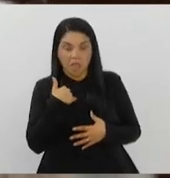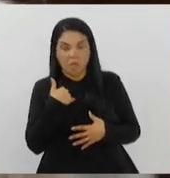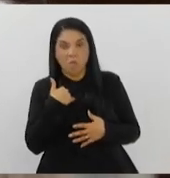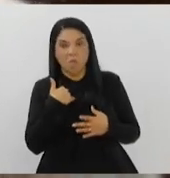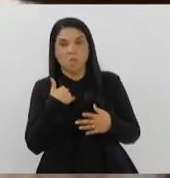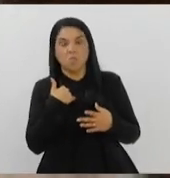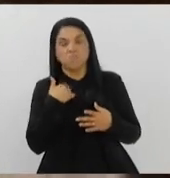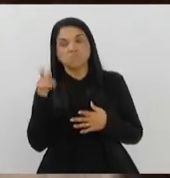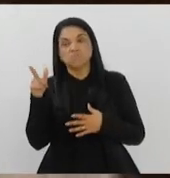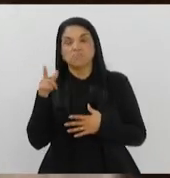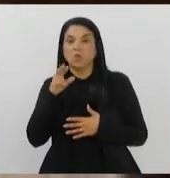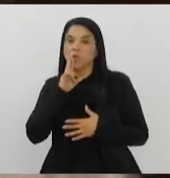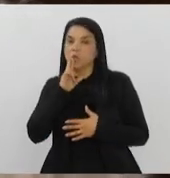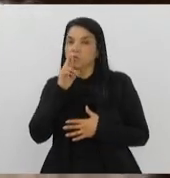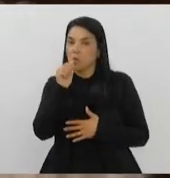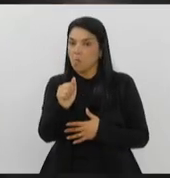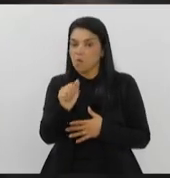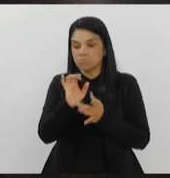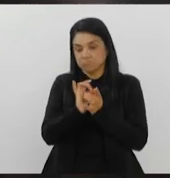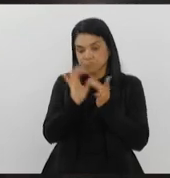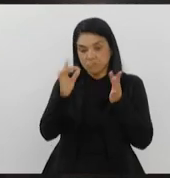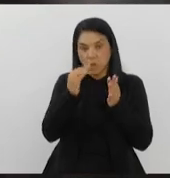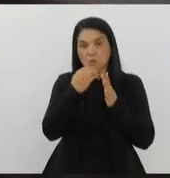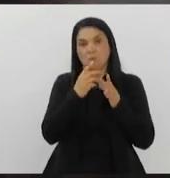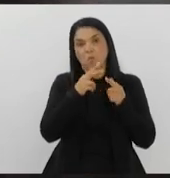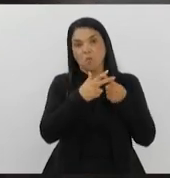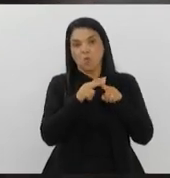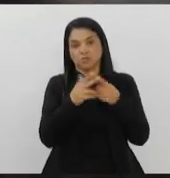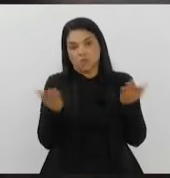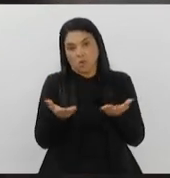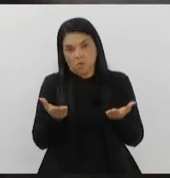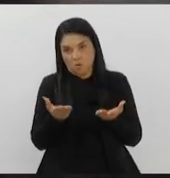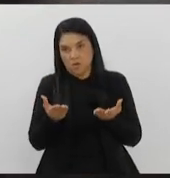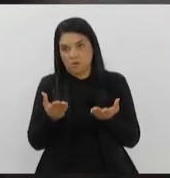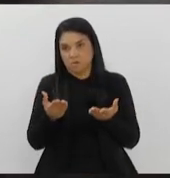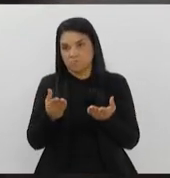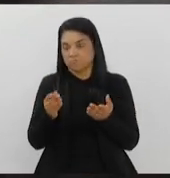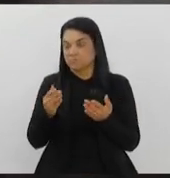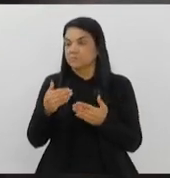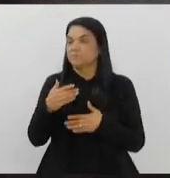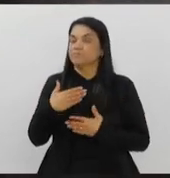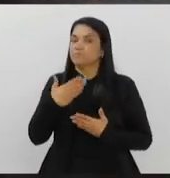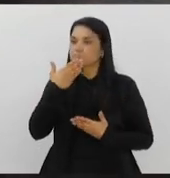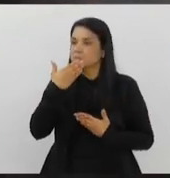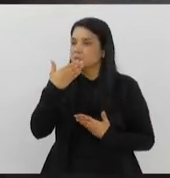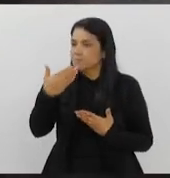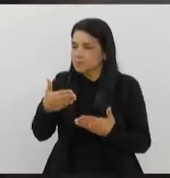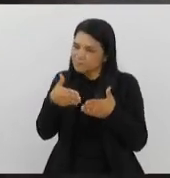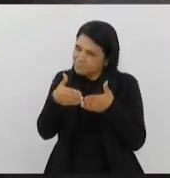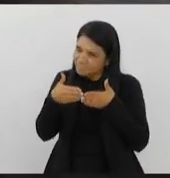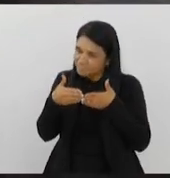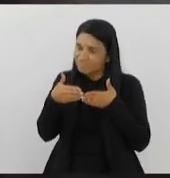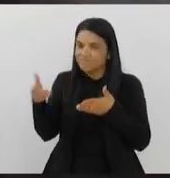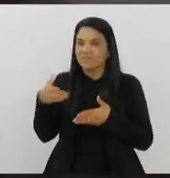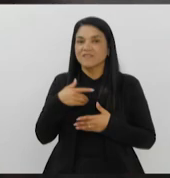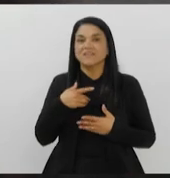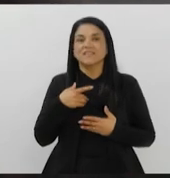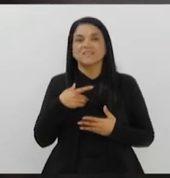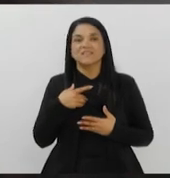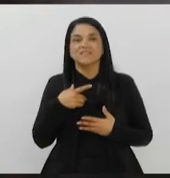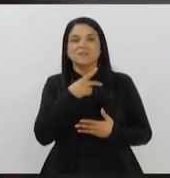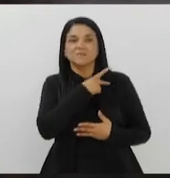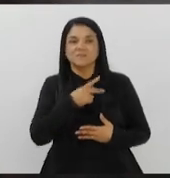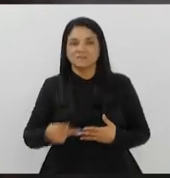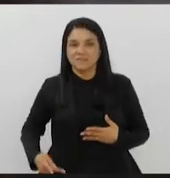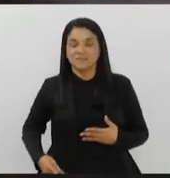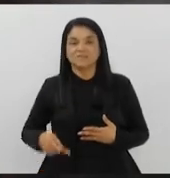Murim autorizando, eu corrijo aqui. Pode ser, então, por gentileza, a presidência... Convoca o deputado Rodrigo